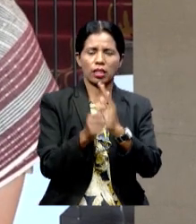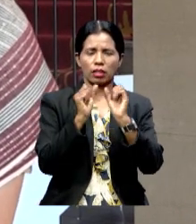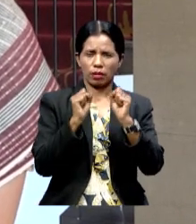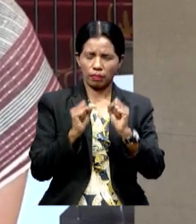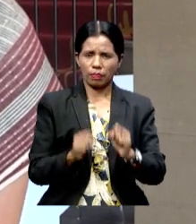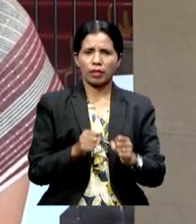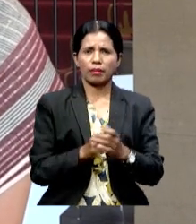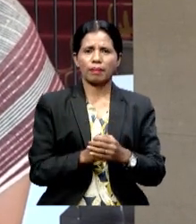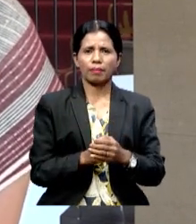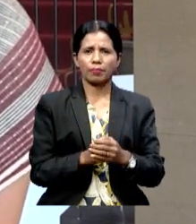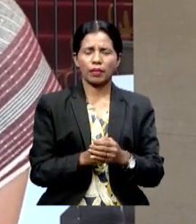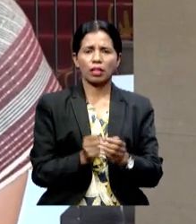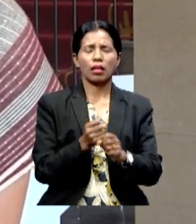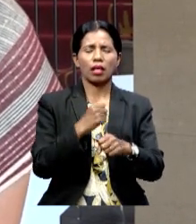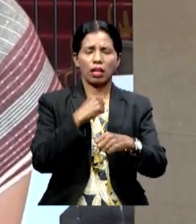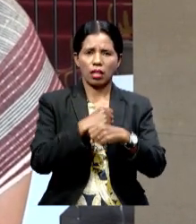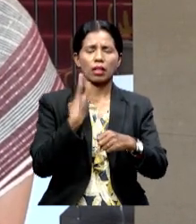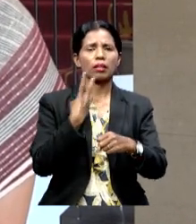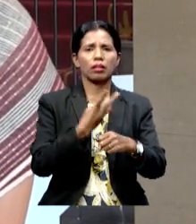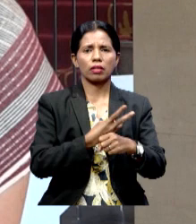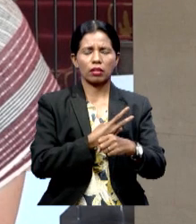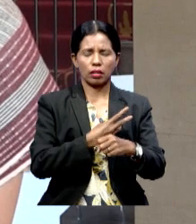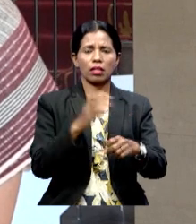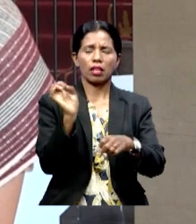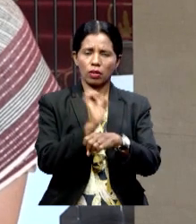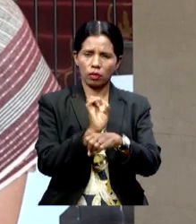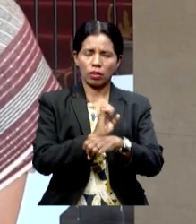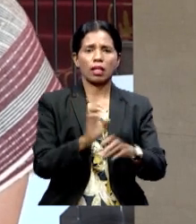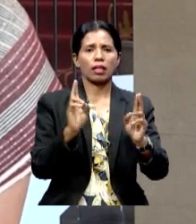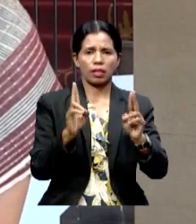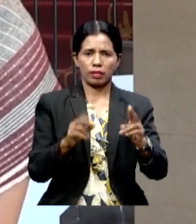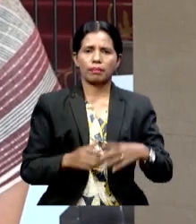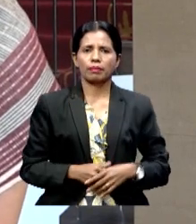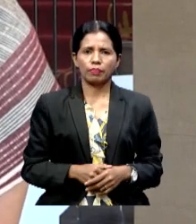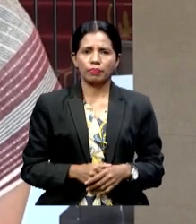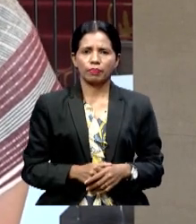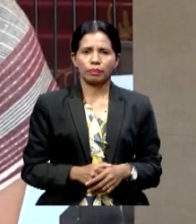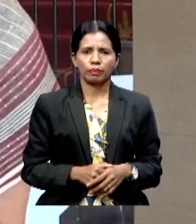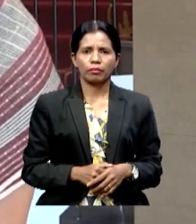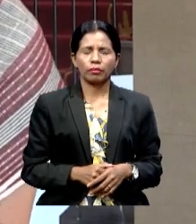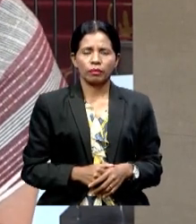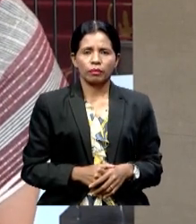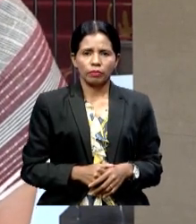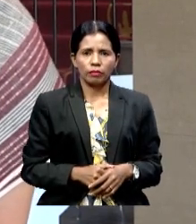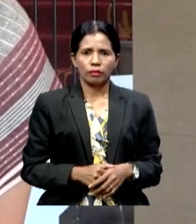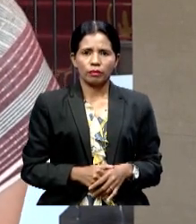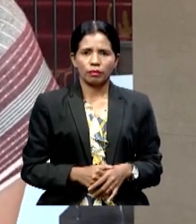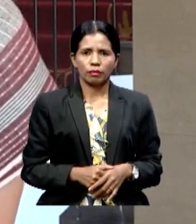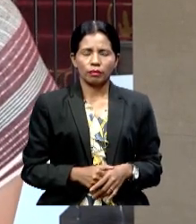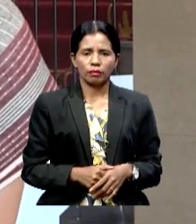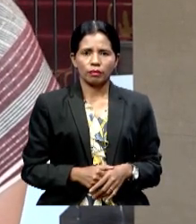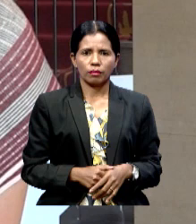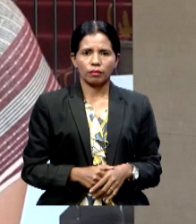bele acelera itene desenvolvimento ekonomi ni. Country, in addition to social issues such